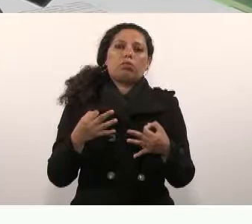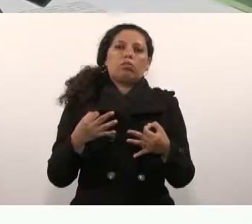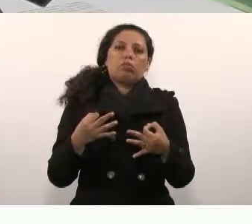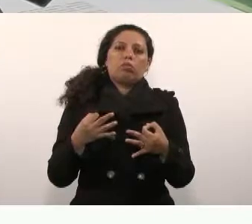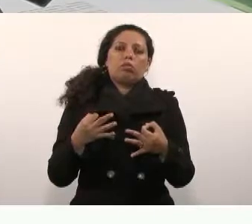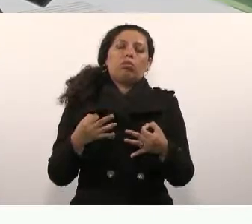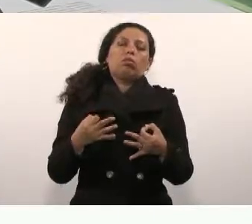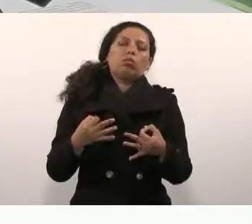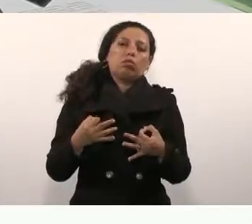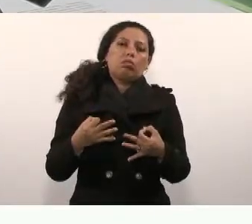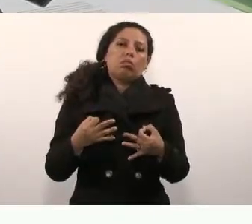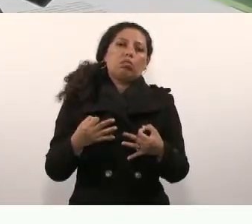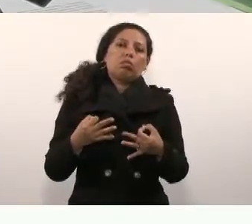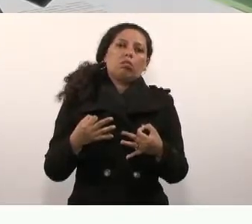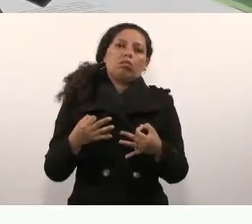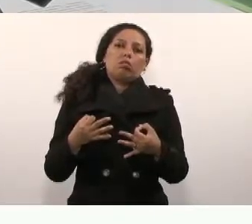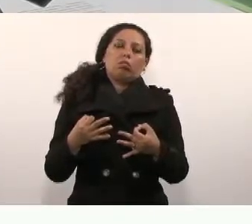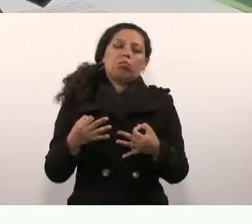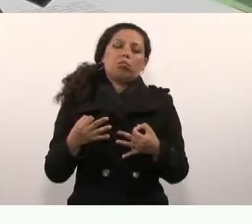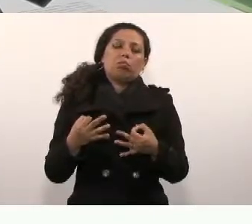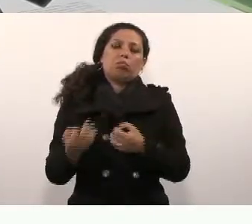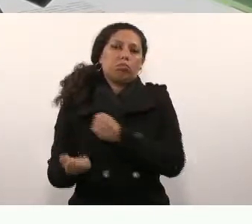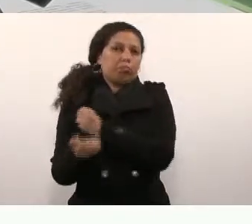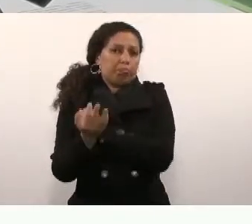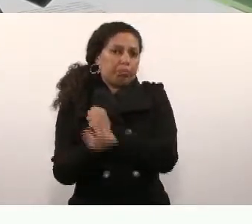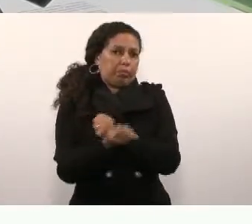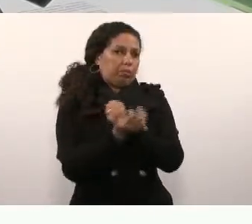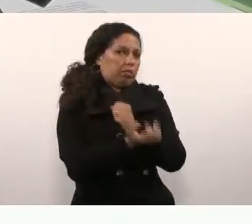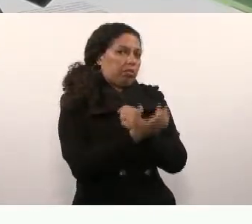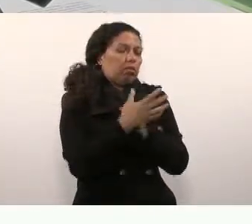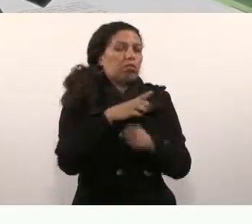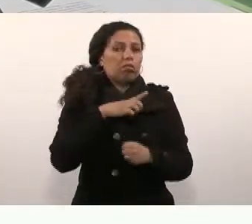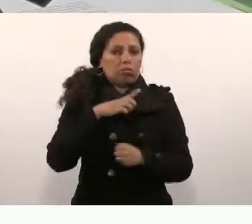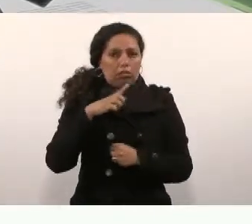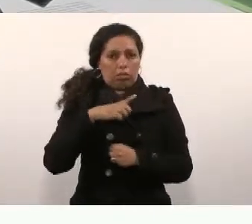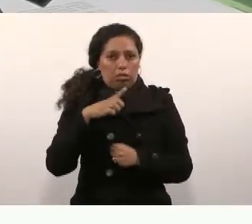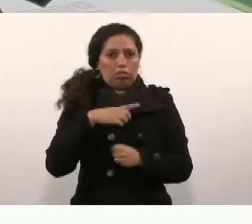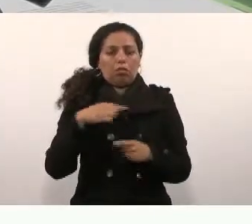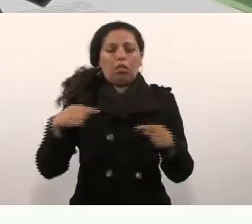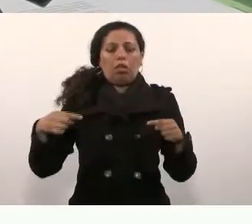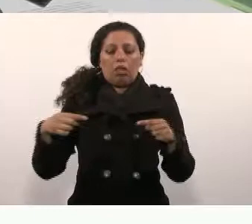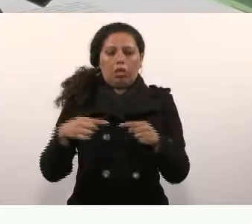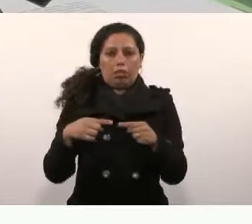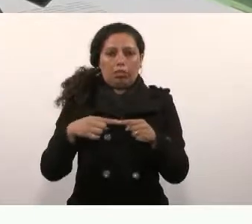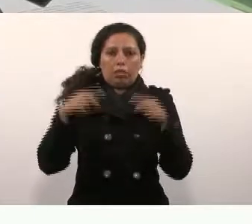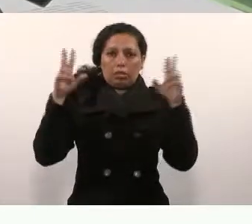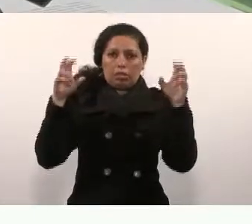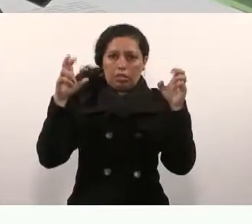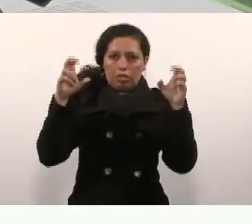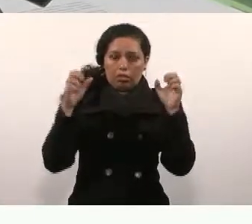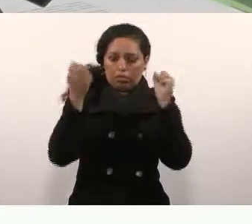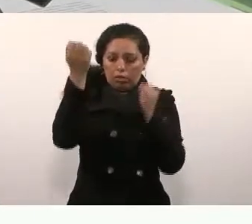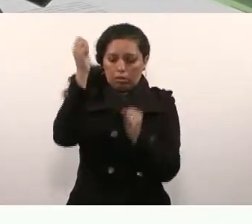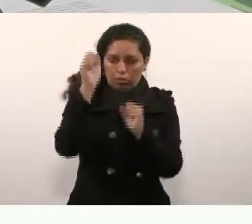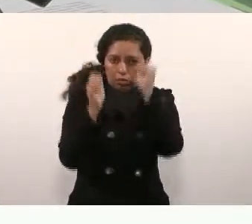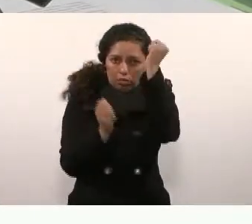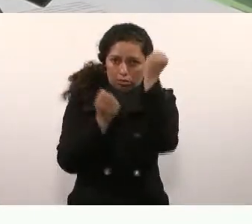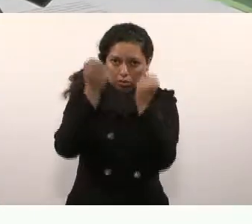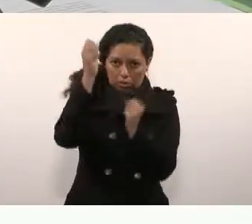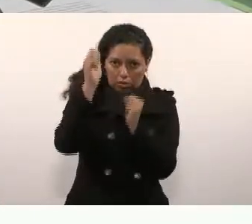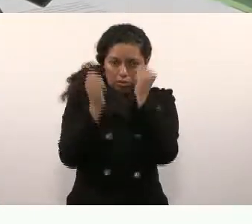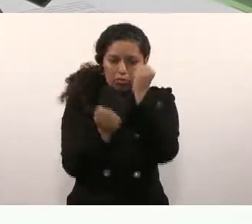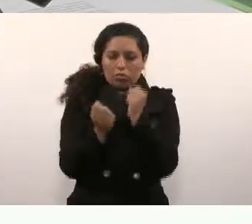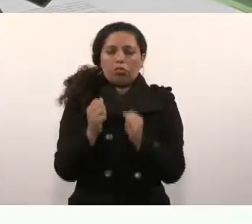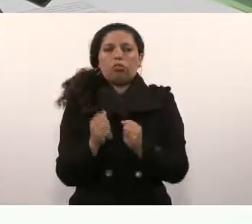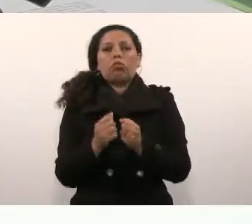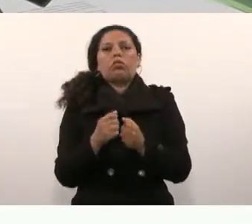que houve recebimento de propina para que esse processo se desenrolasse.